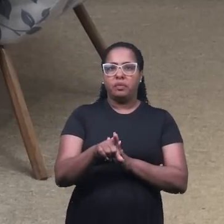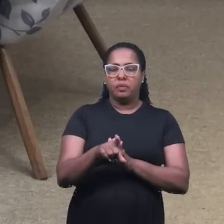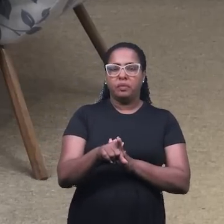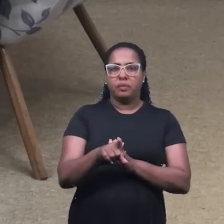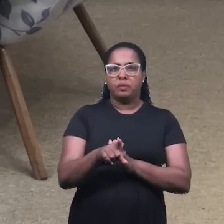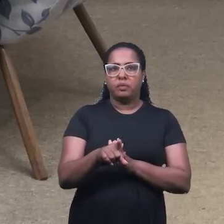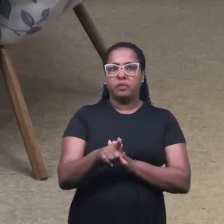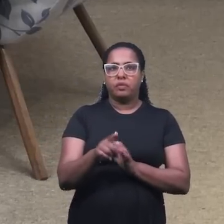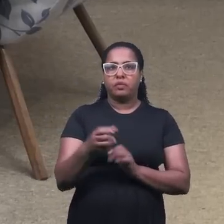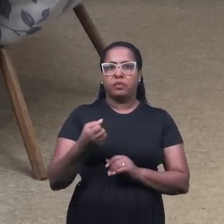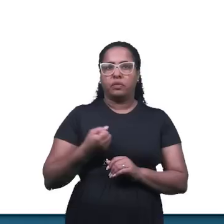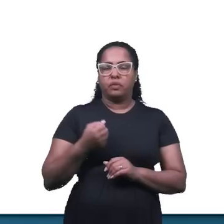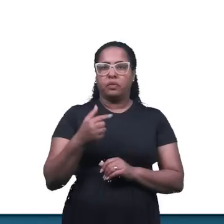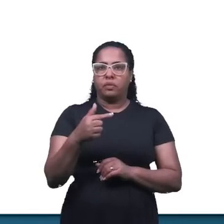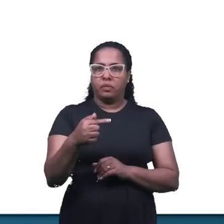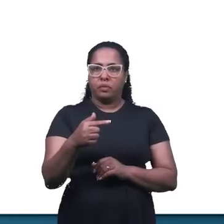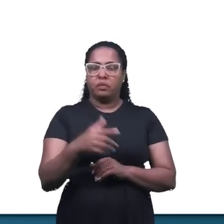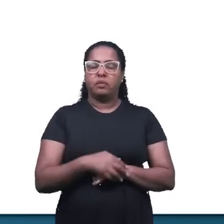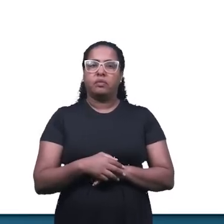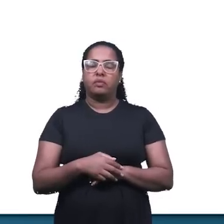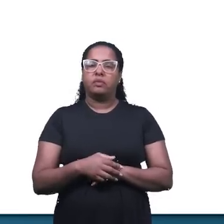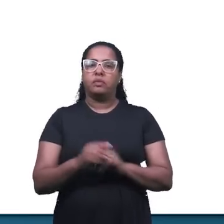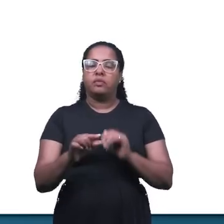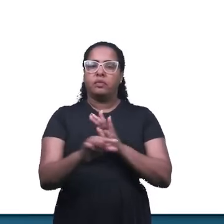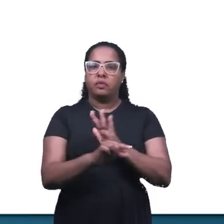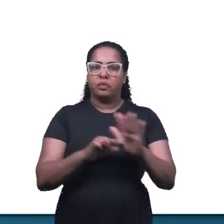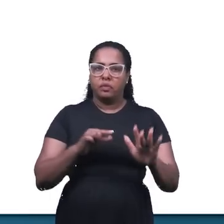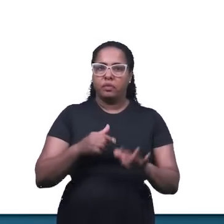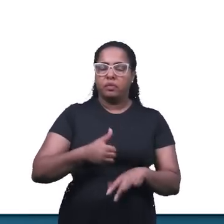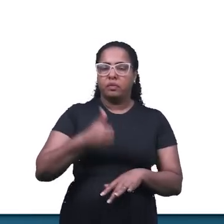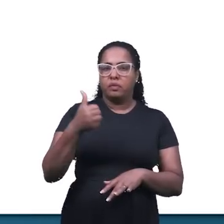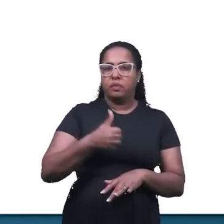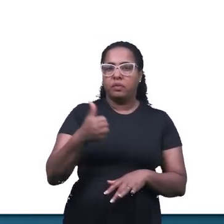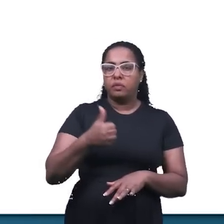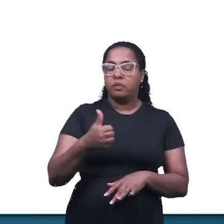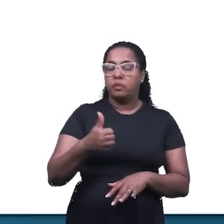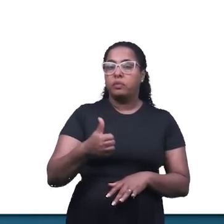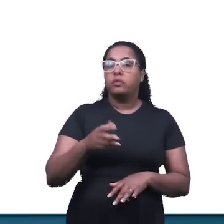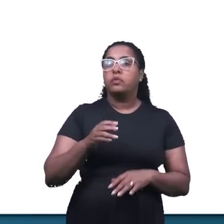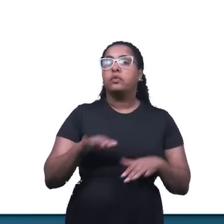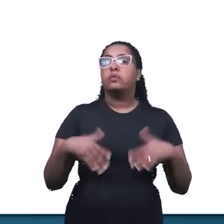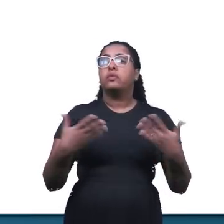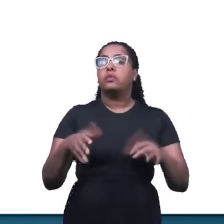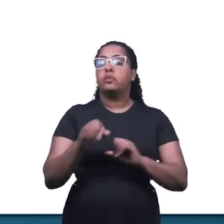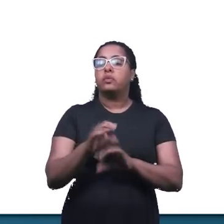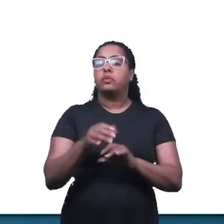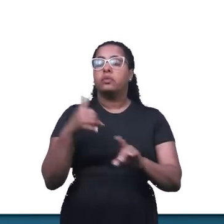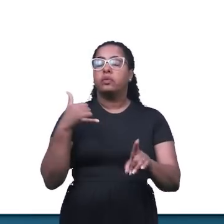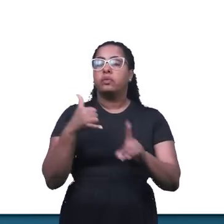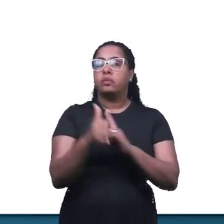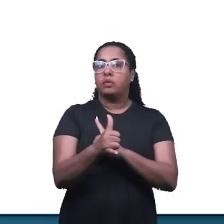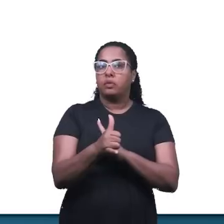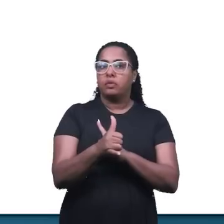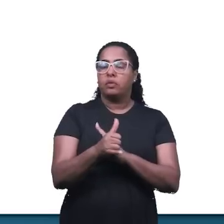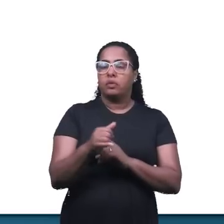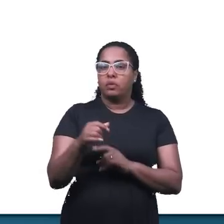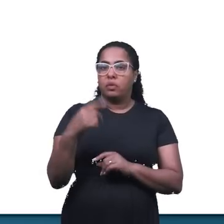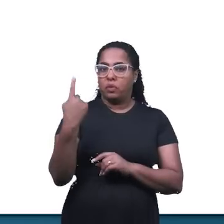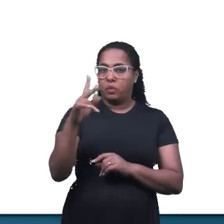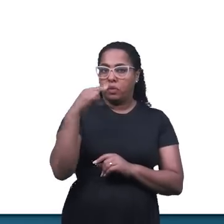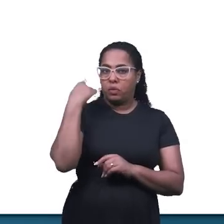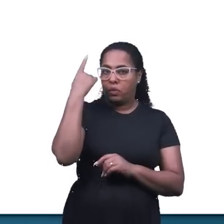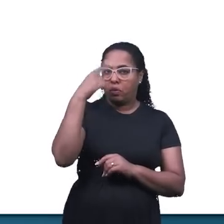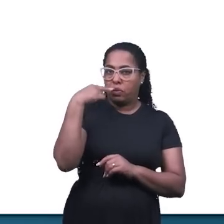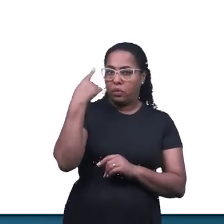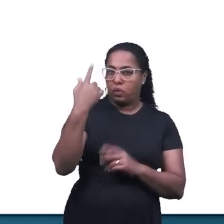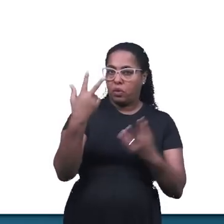então. Pergunta de número 7. Ainda no verso 1, qual a aplicação profética da expressão "os teus